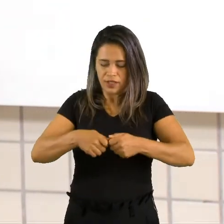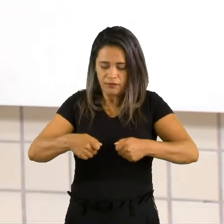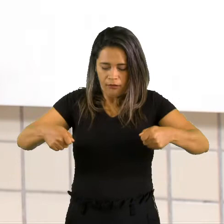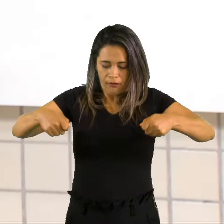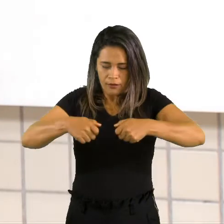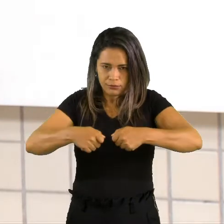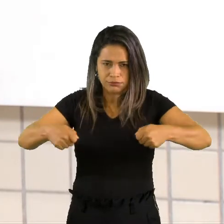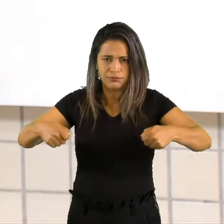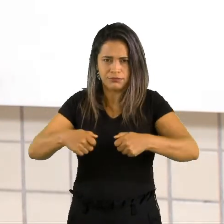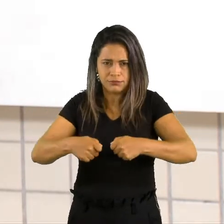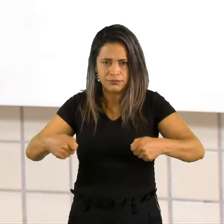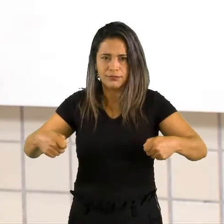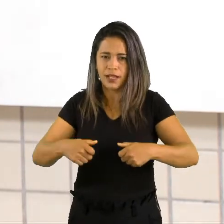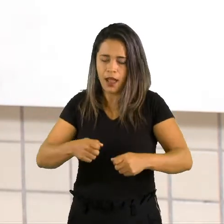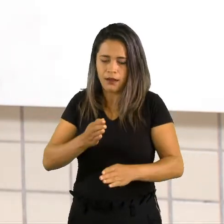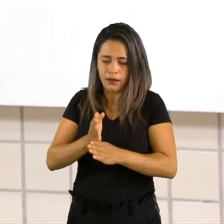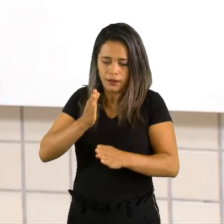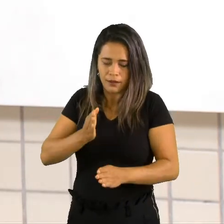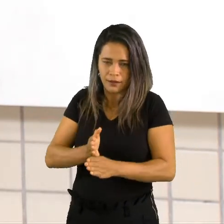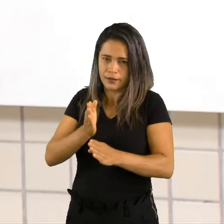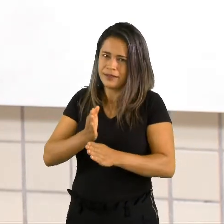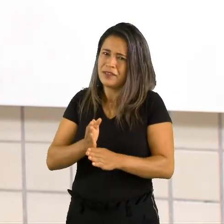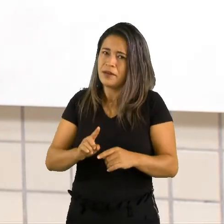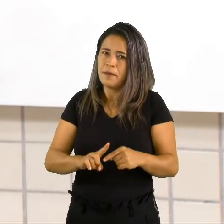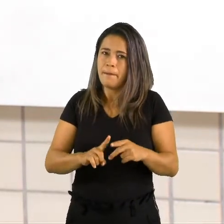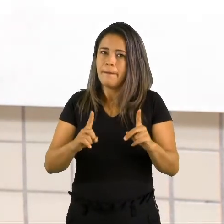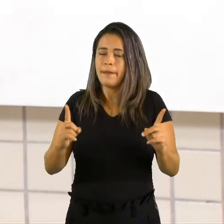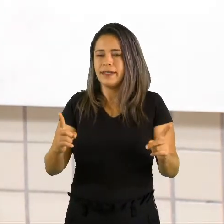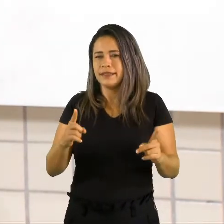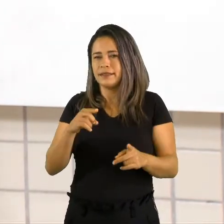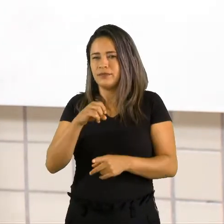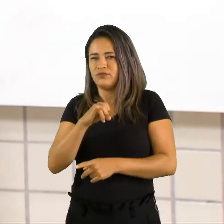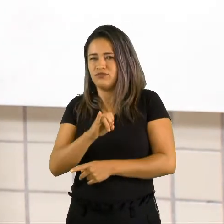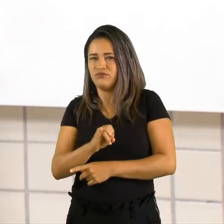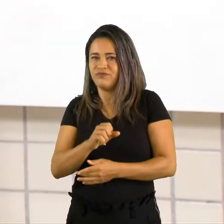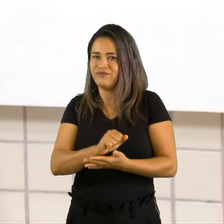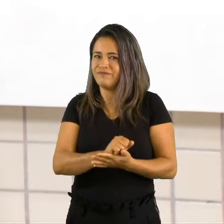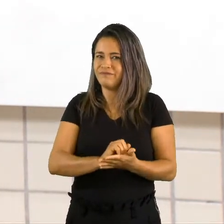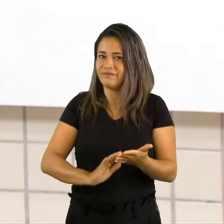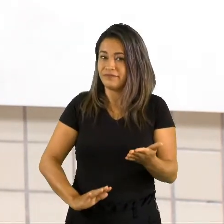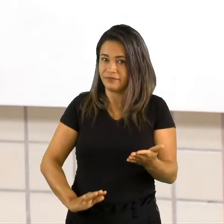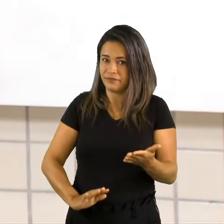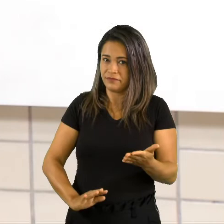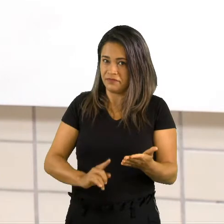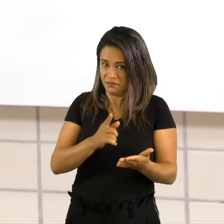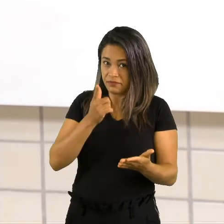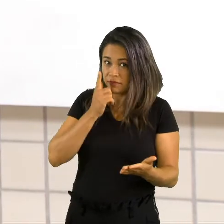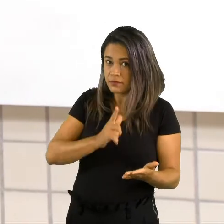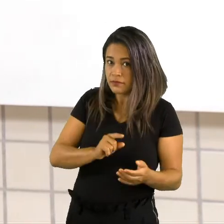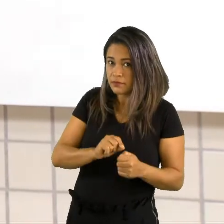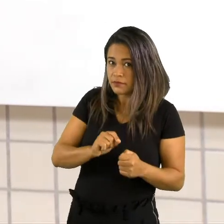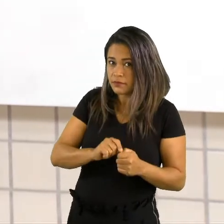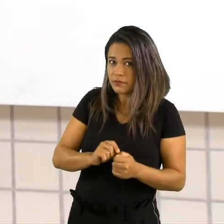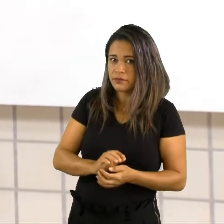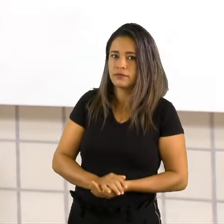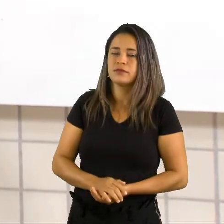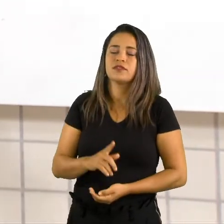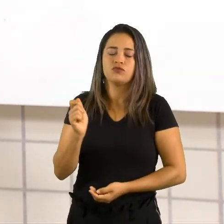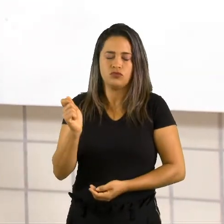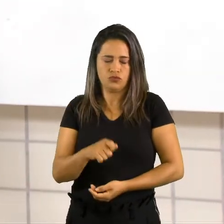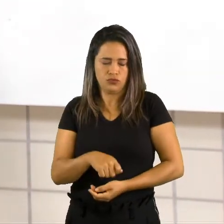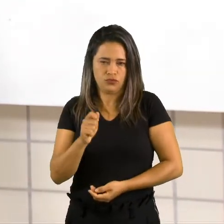aumentando, aumentando e fomos localizando. Mas e se for em uma atividade? Vocês vão conseguir fazer? Vão